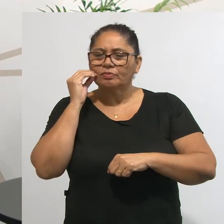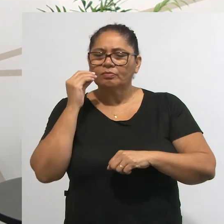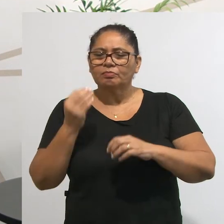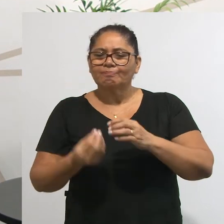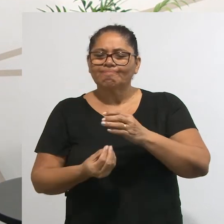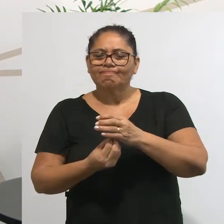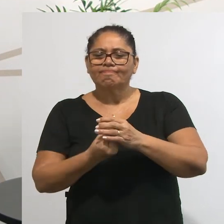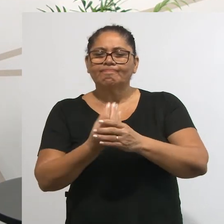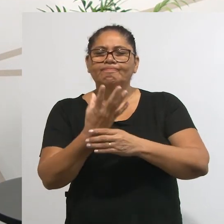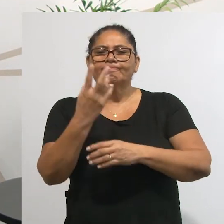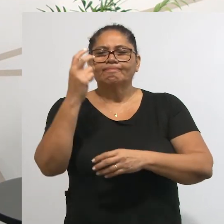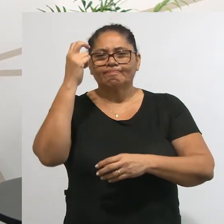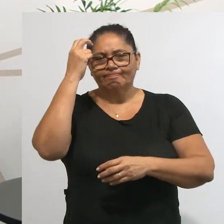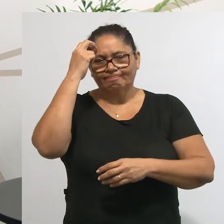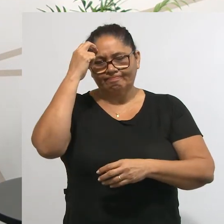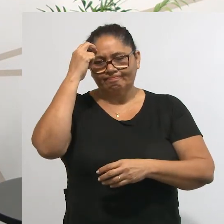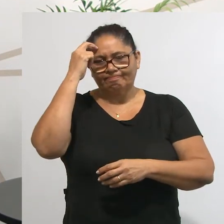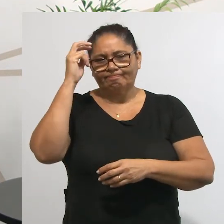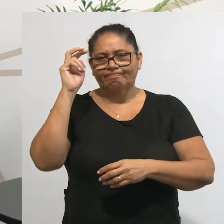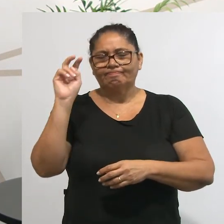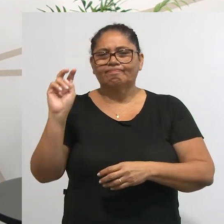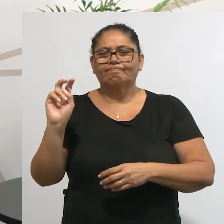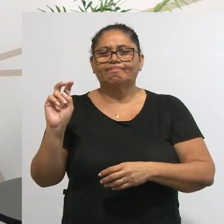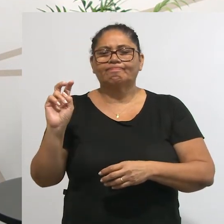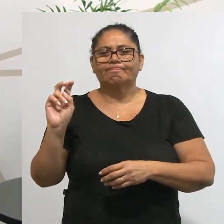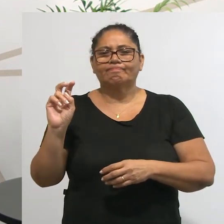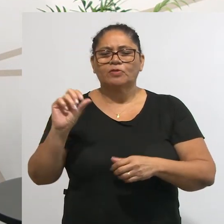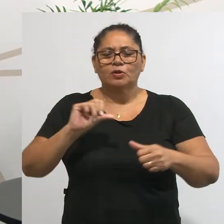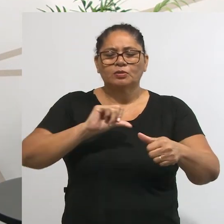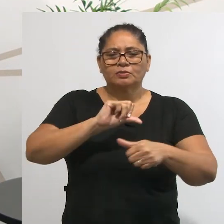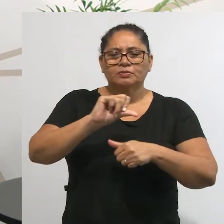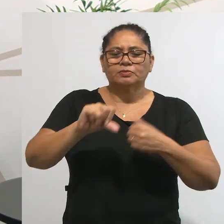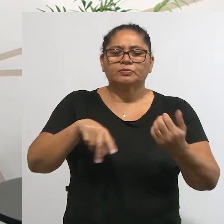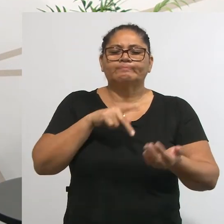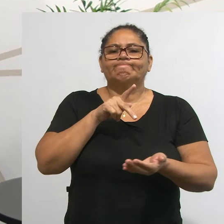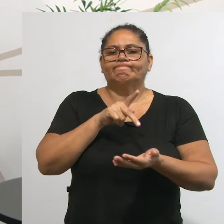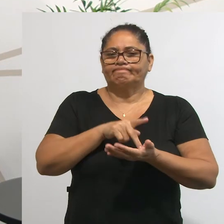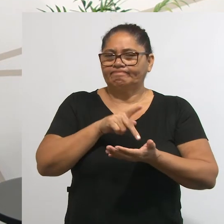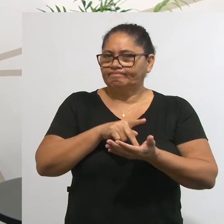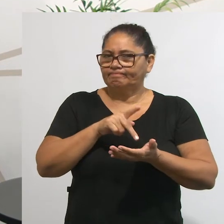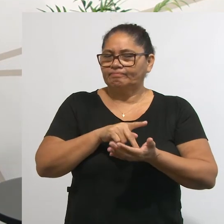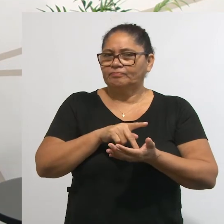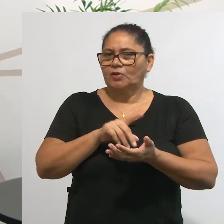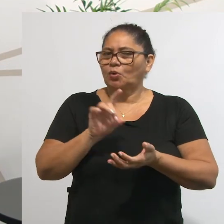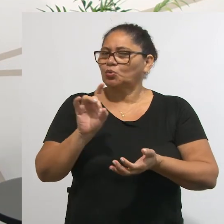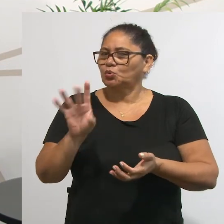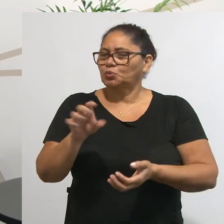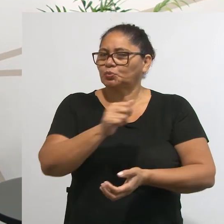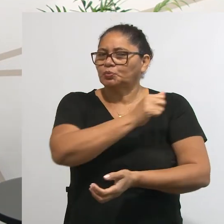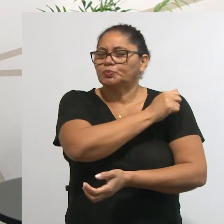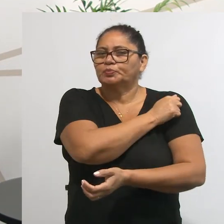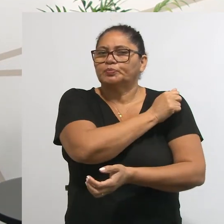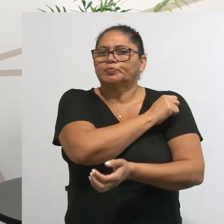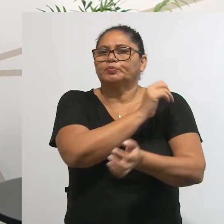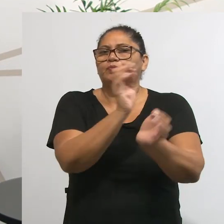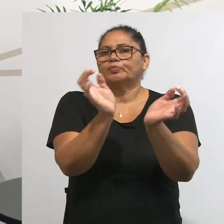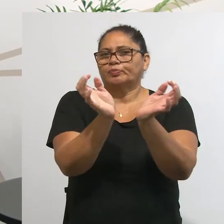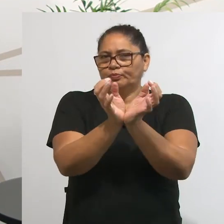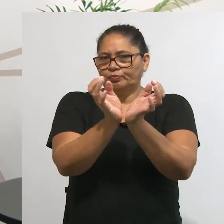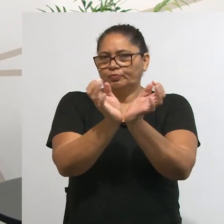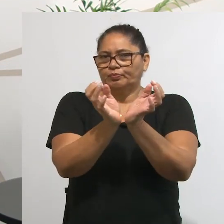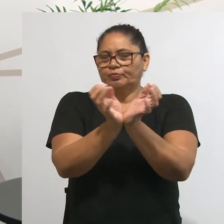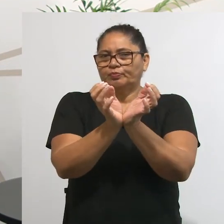experiência criadora de cultura e transformadora para aquela realidade, não apenas do aluno, mas da sua